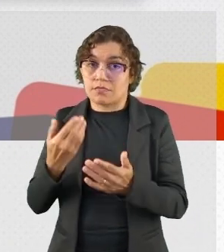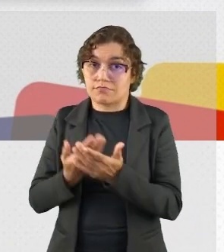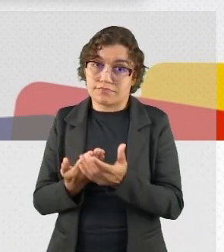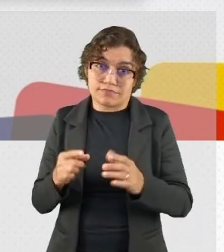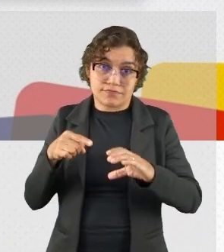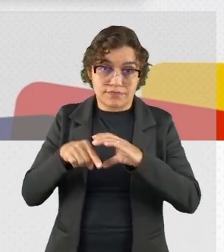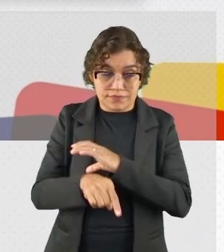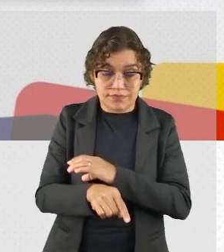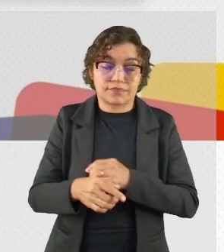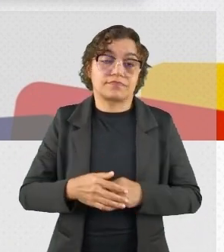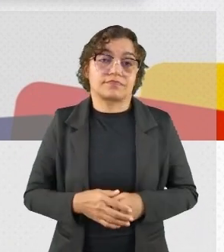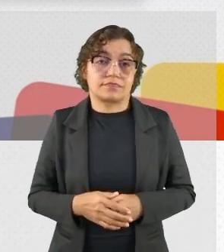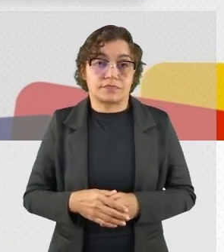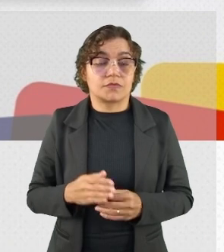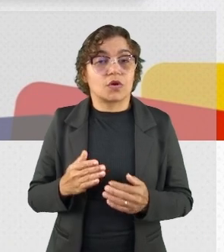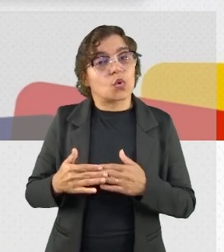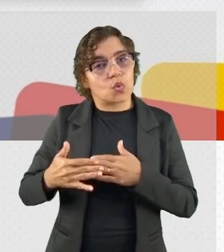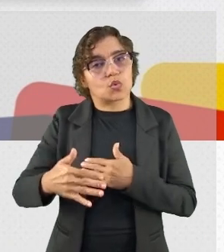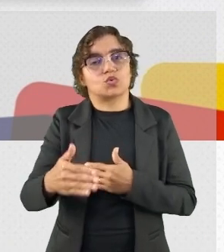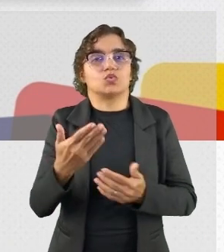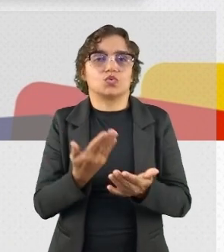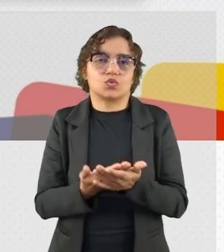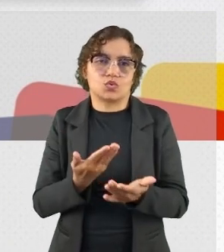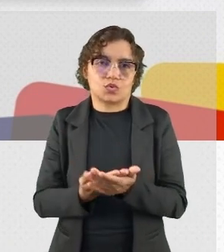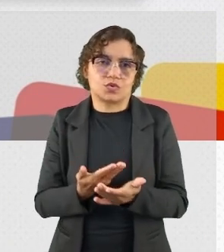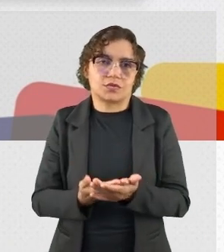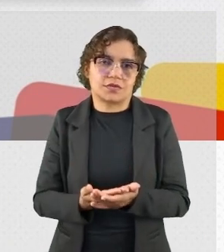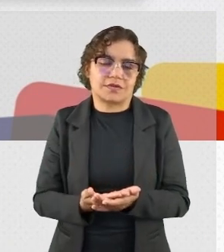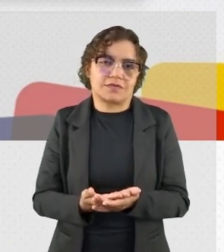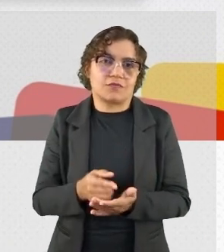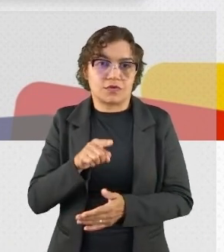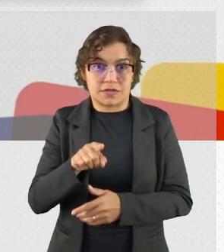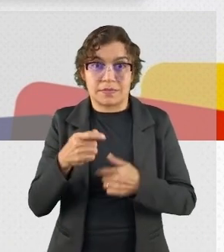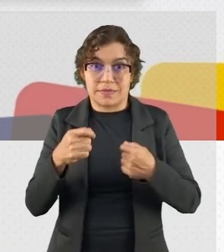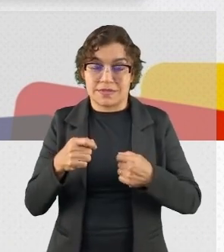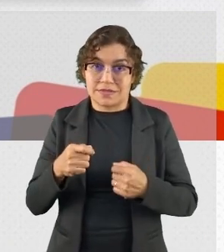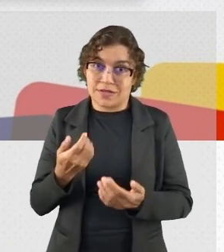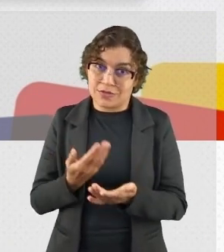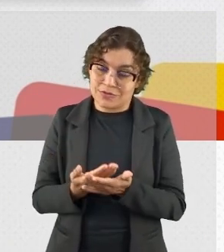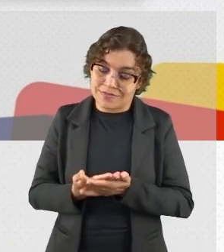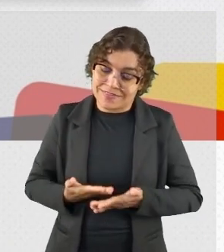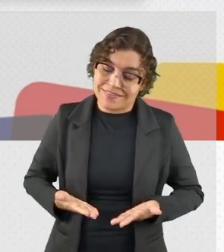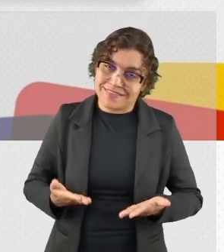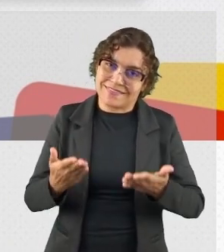na descrição desse vídeo, né? Continue seus estudos e fica a dica, estuda aí.